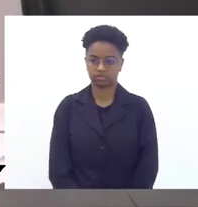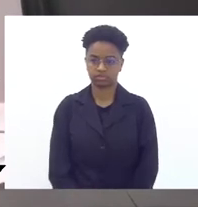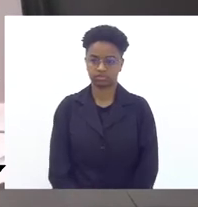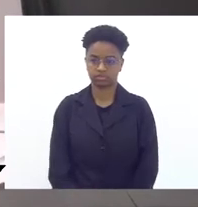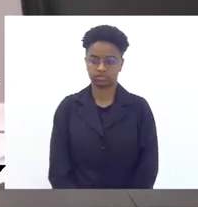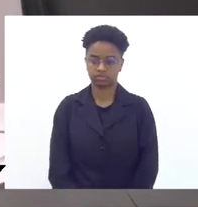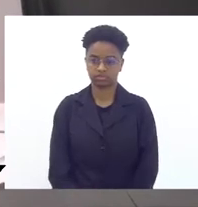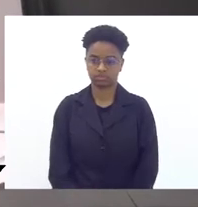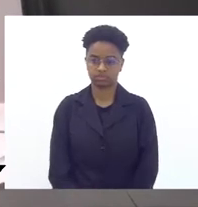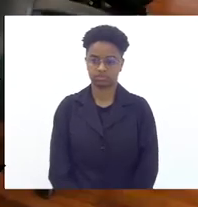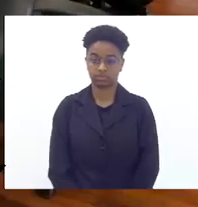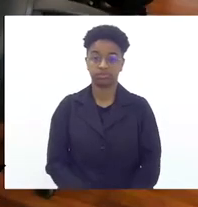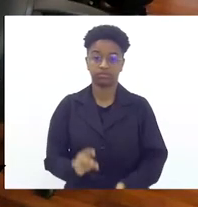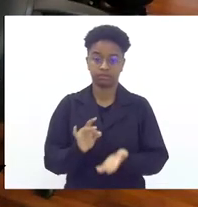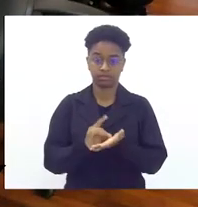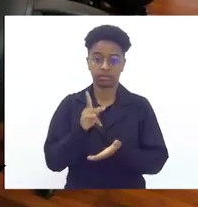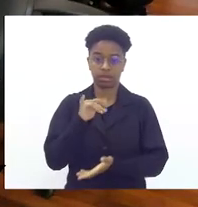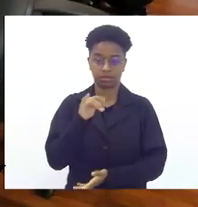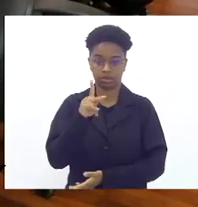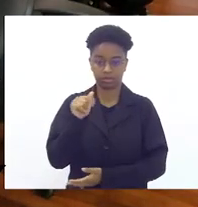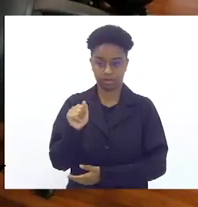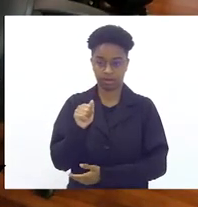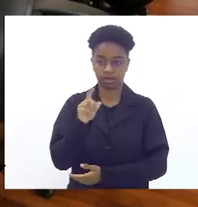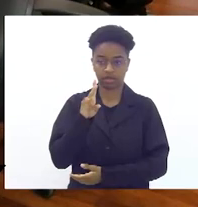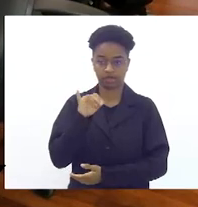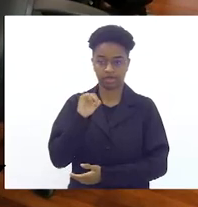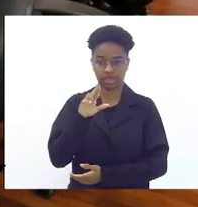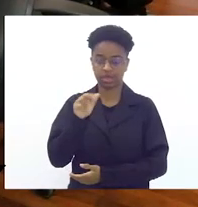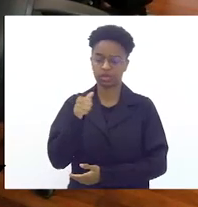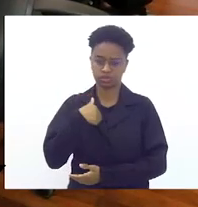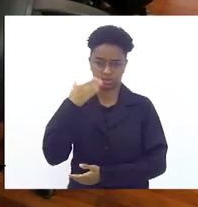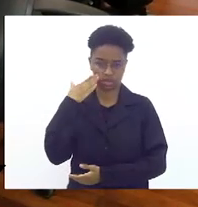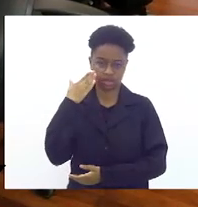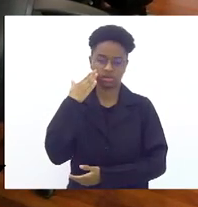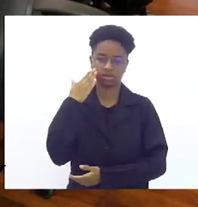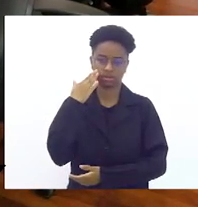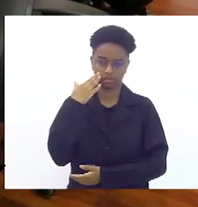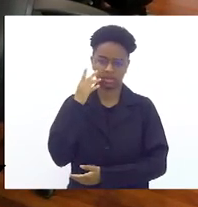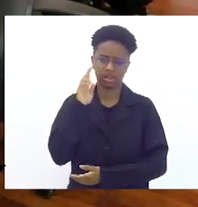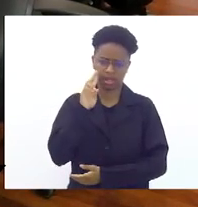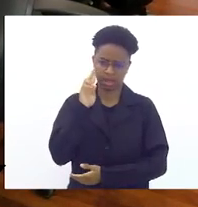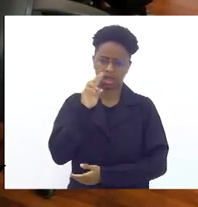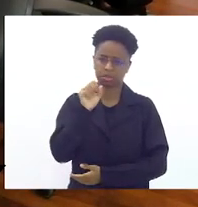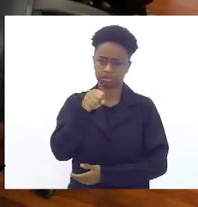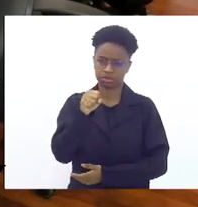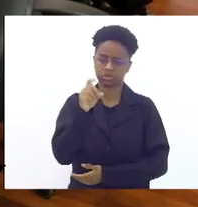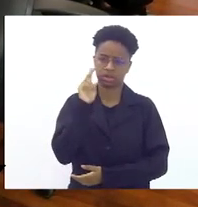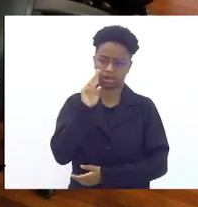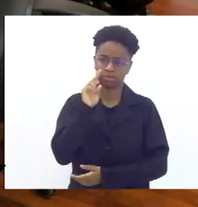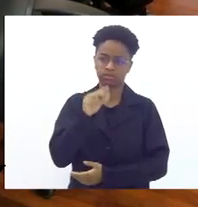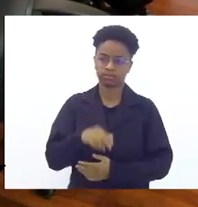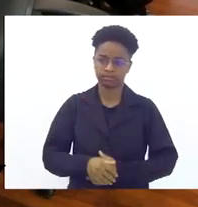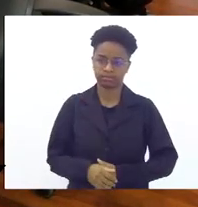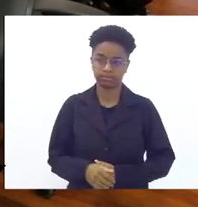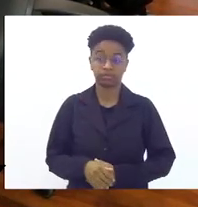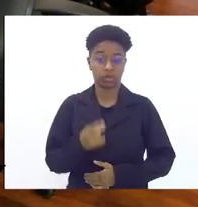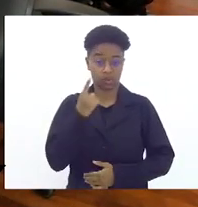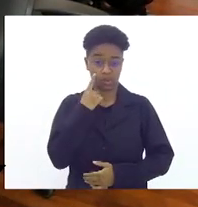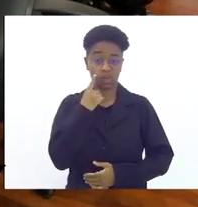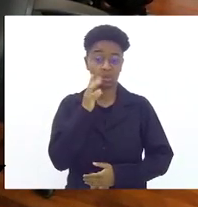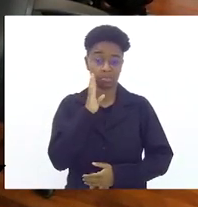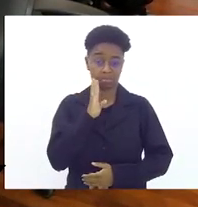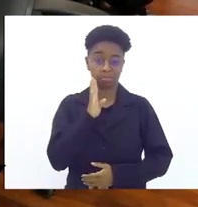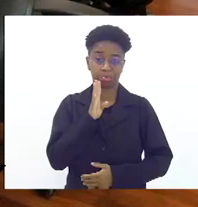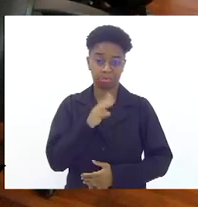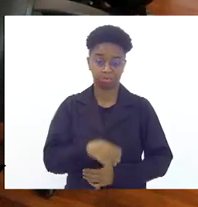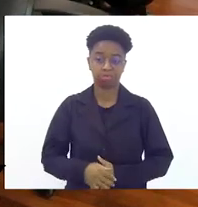o Pipa Vieira eu sei lembro lembro Olha que bacana